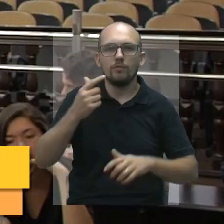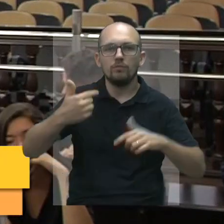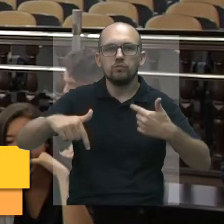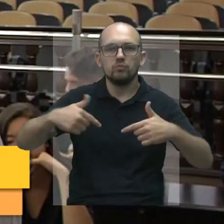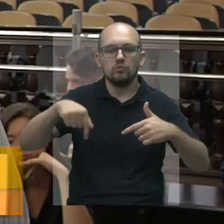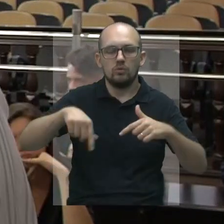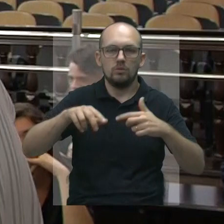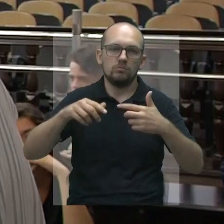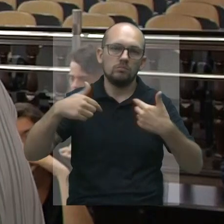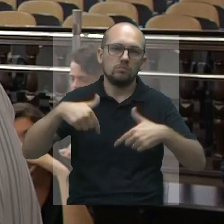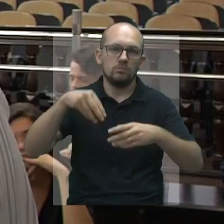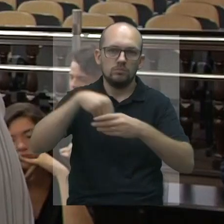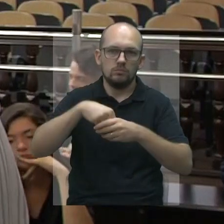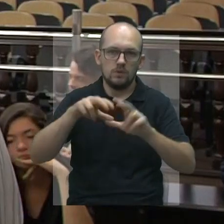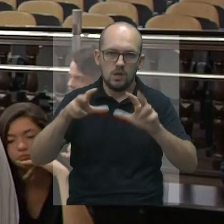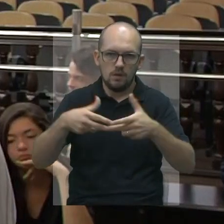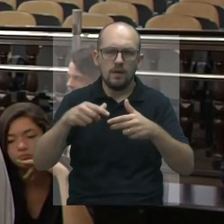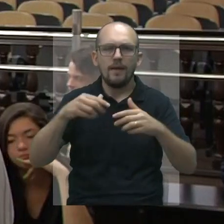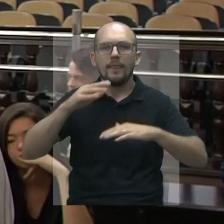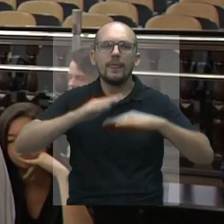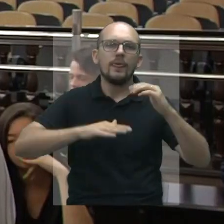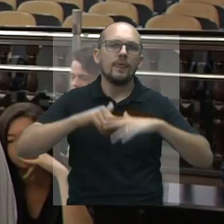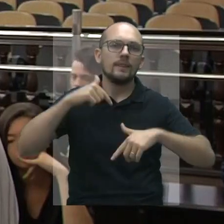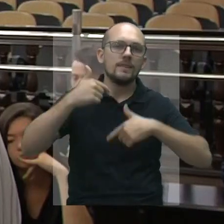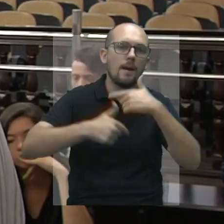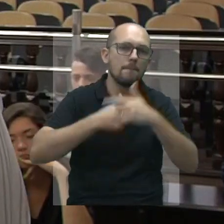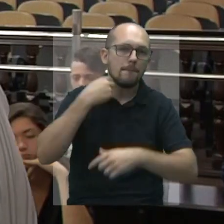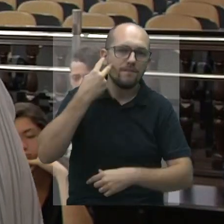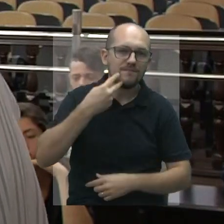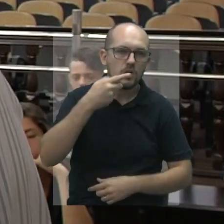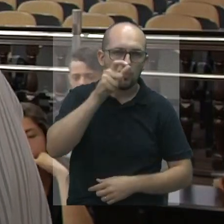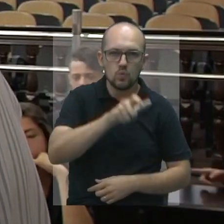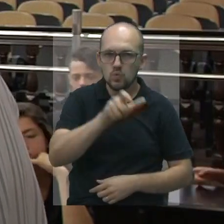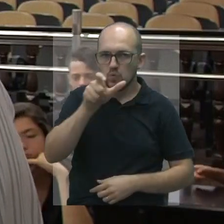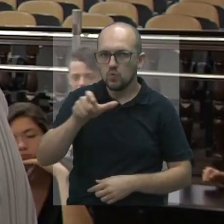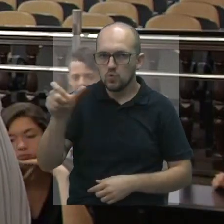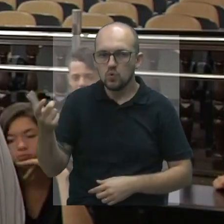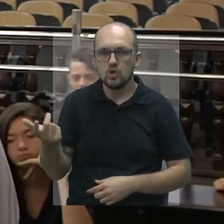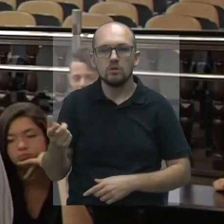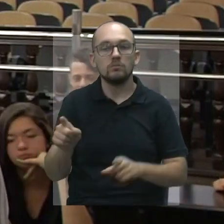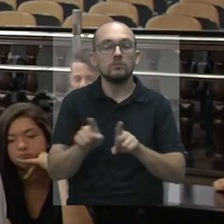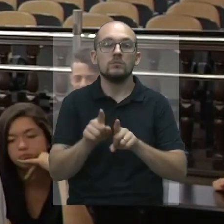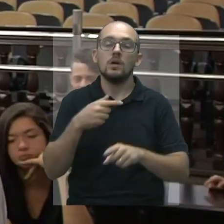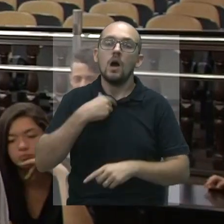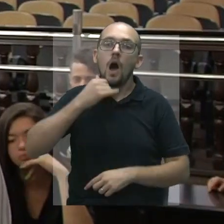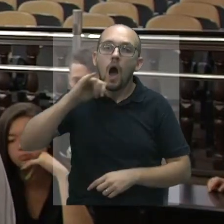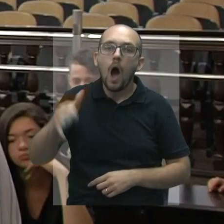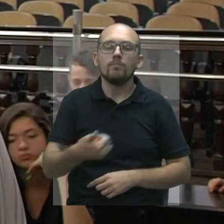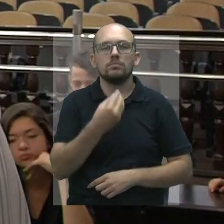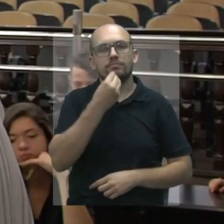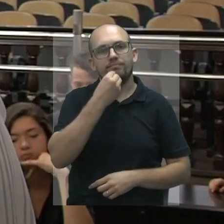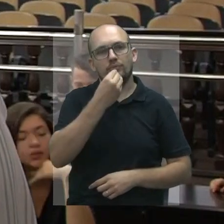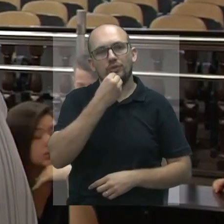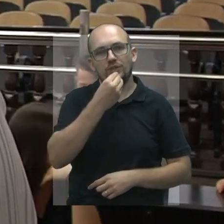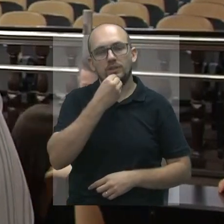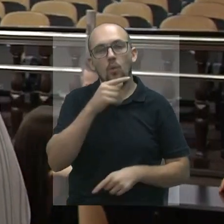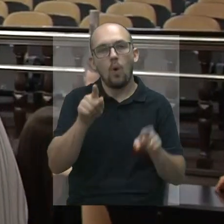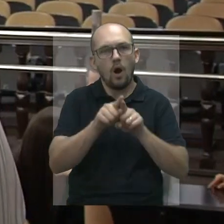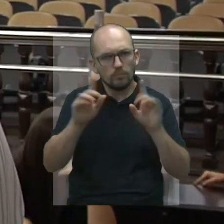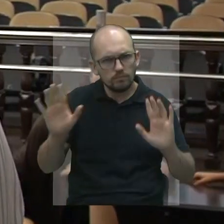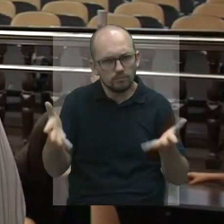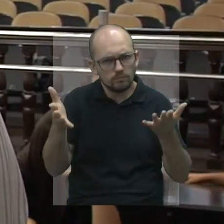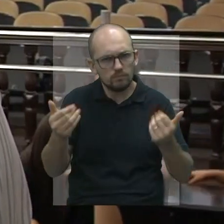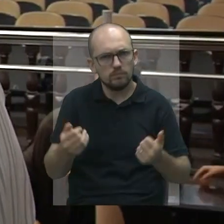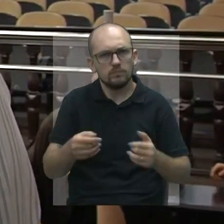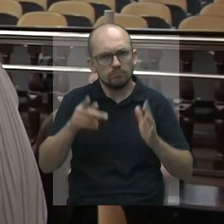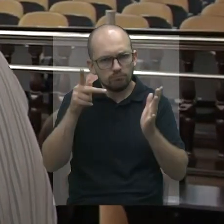Câmara Municipal, como é o trabalho dos vereadores, e nós estamos inclusive aproveitando essas oportunidades, incentivando